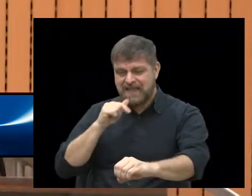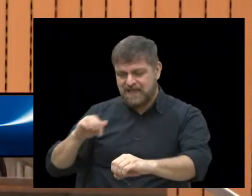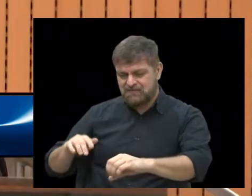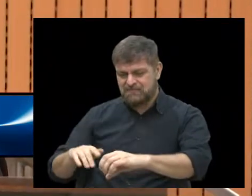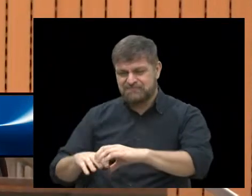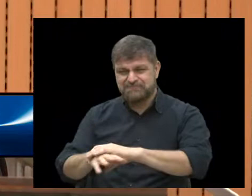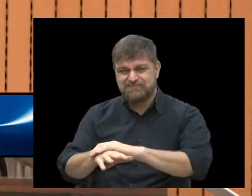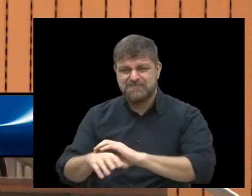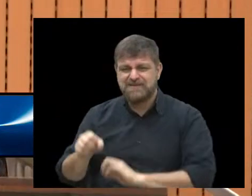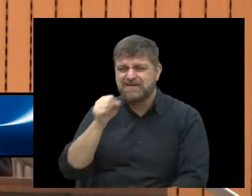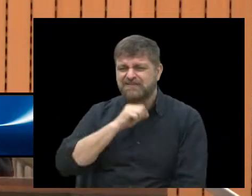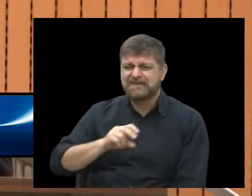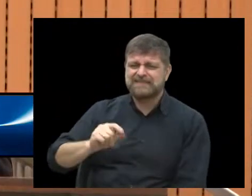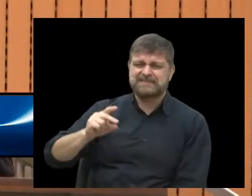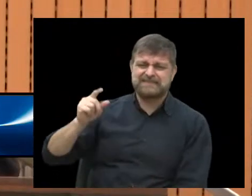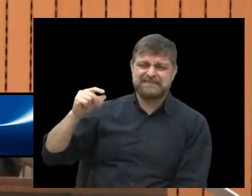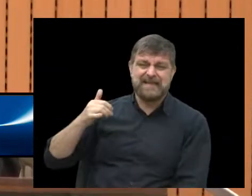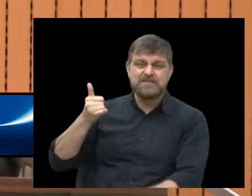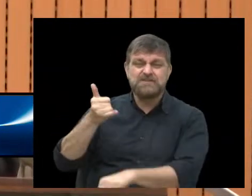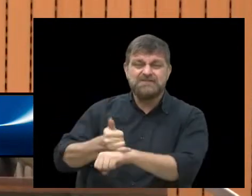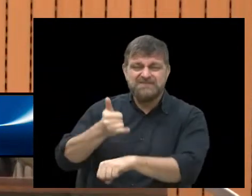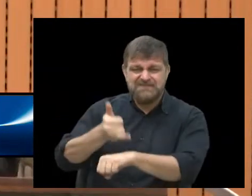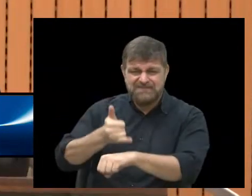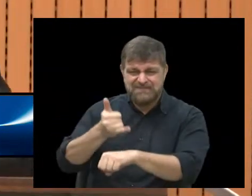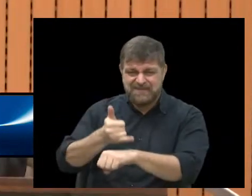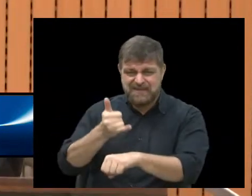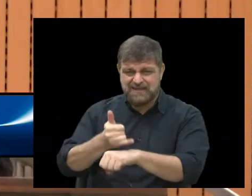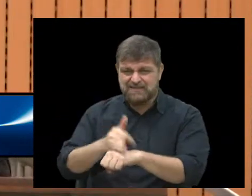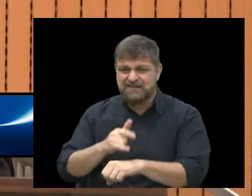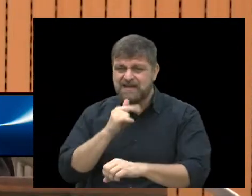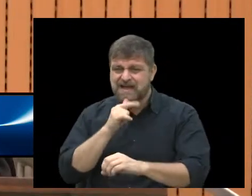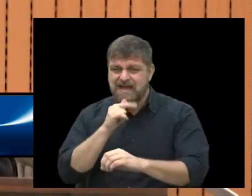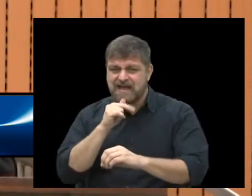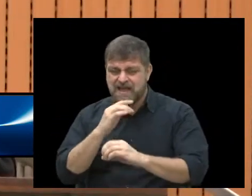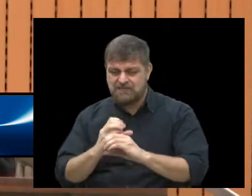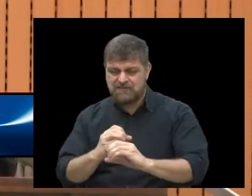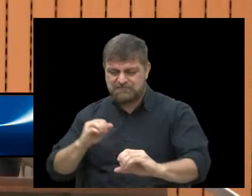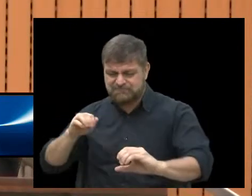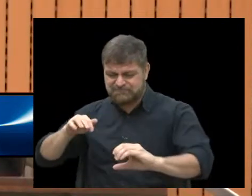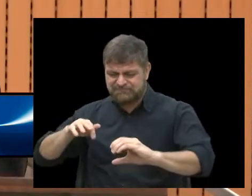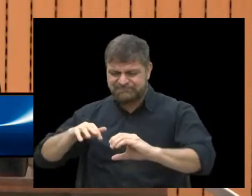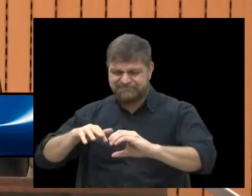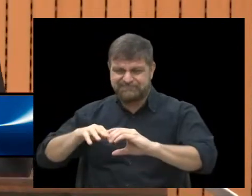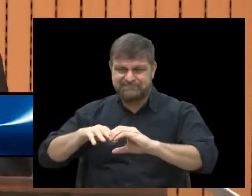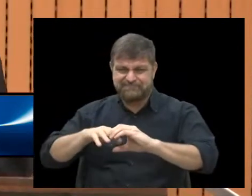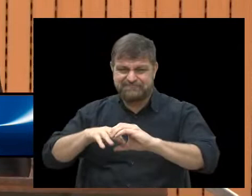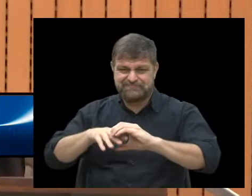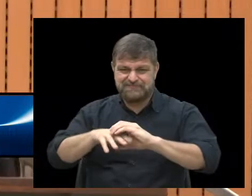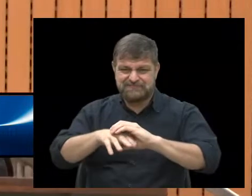de ferro, né? As águas que correm ali.